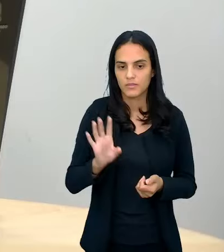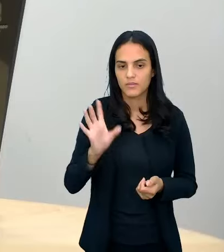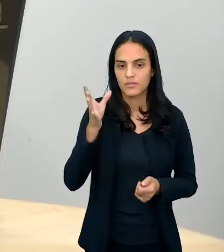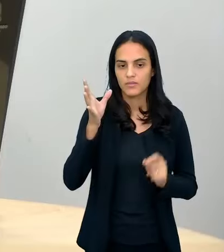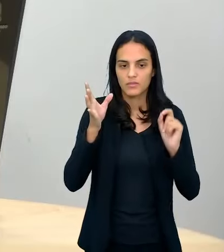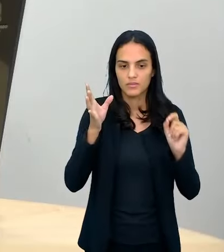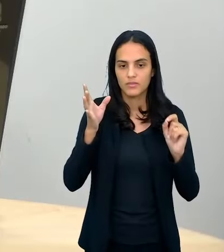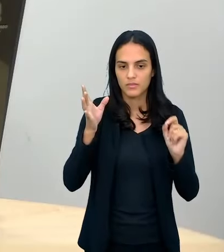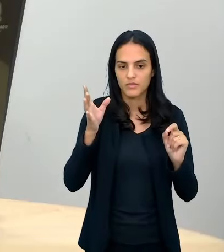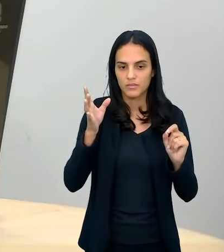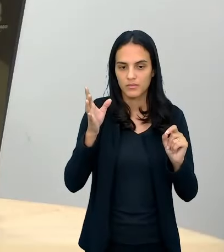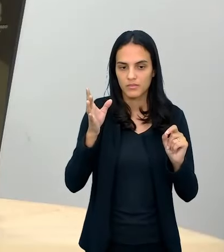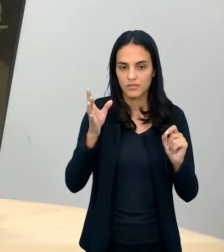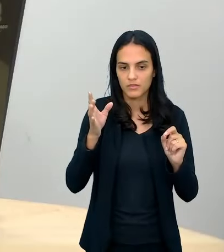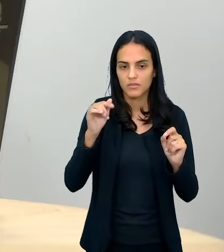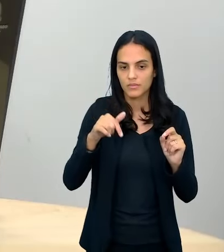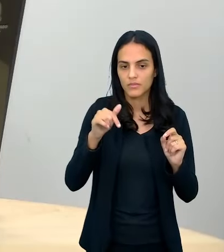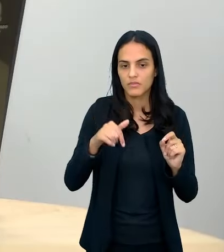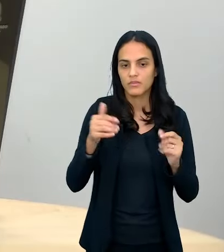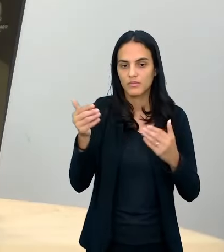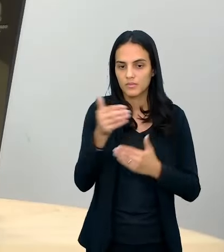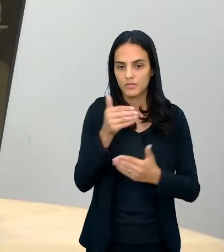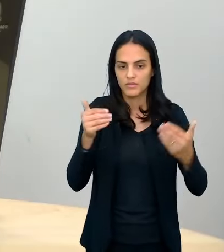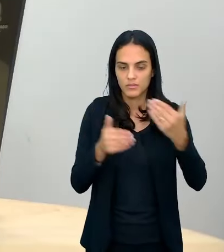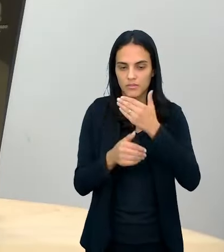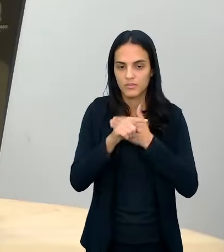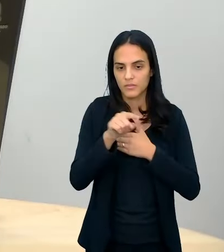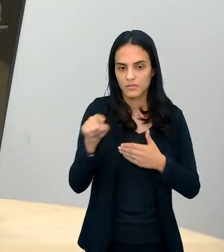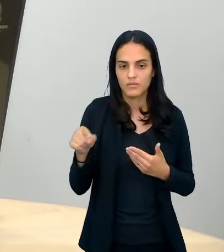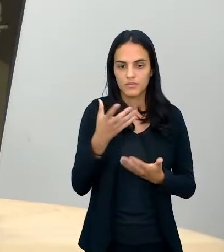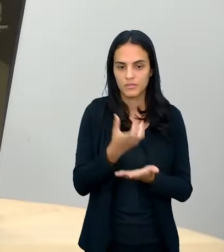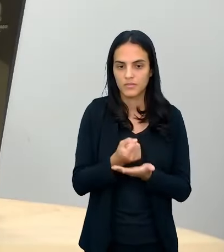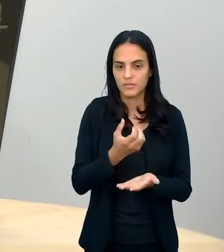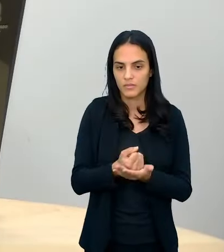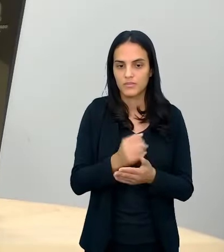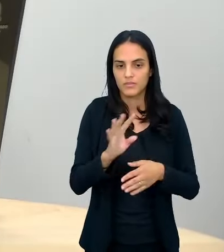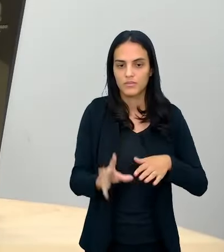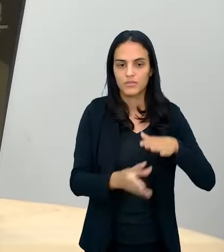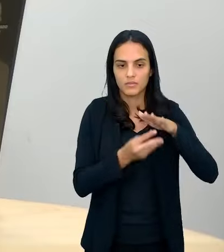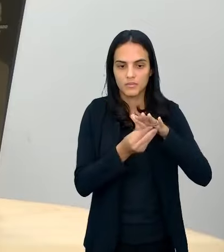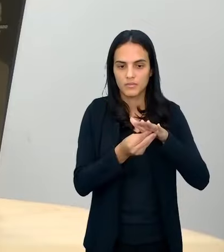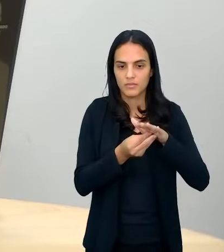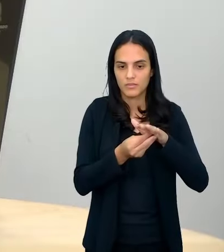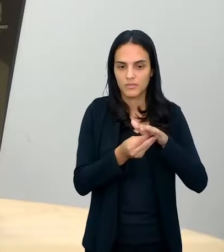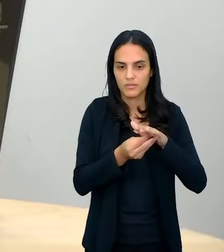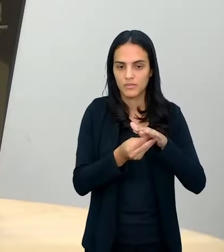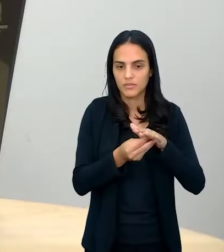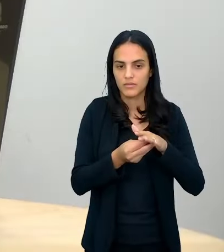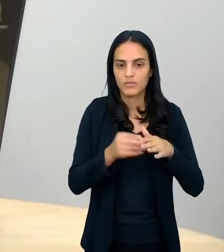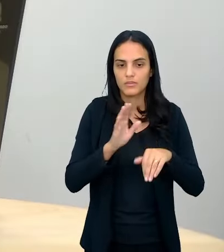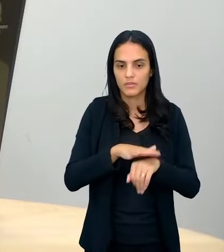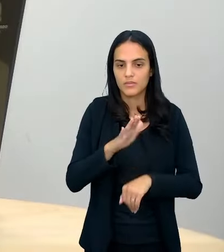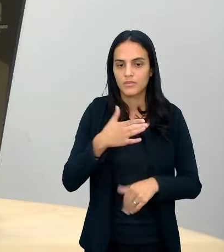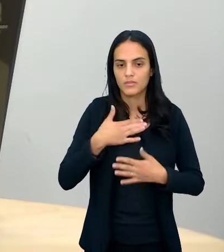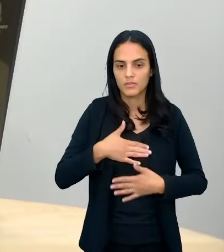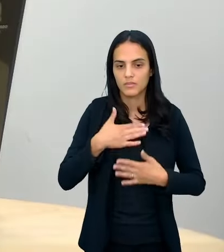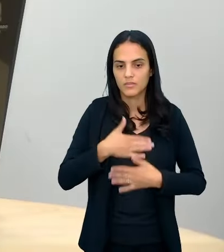acontecer? Nesse PPT, quando vocês baixarem do repositório para ler mais com